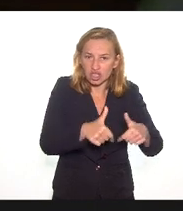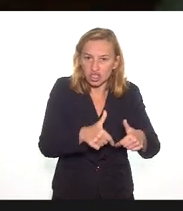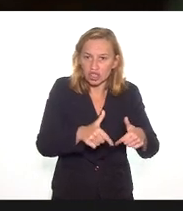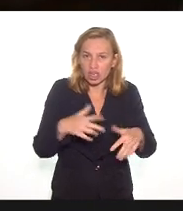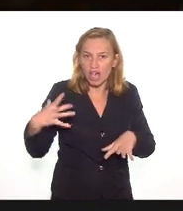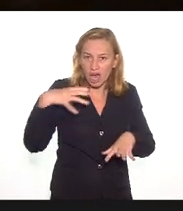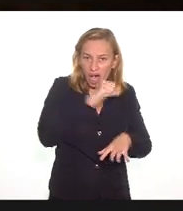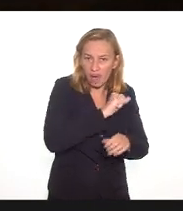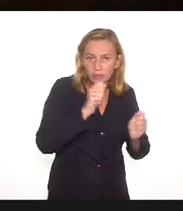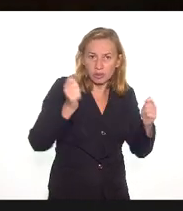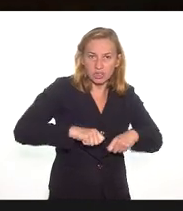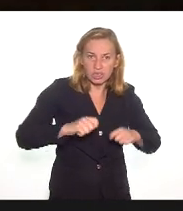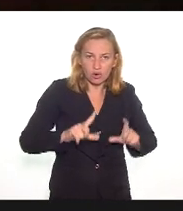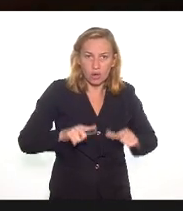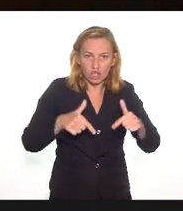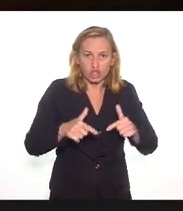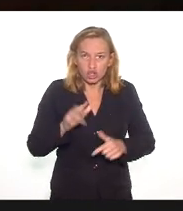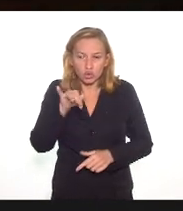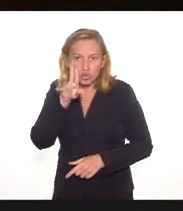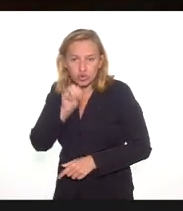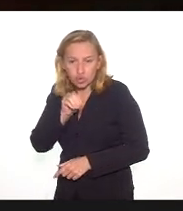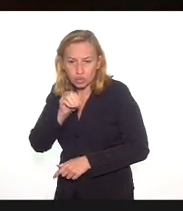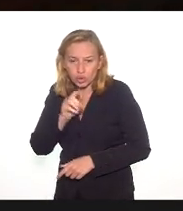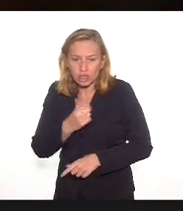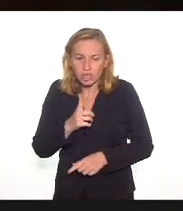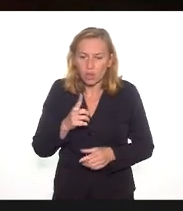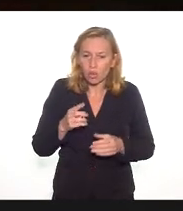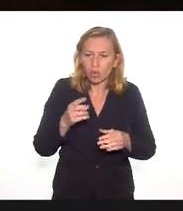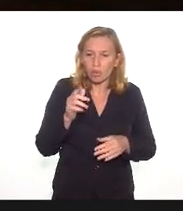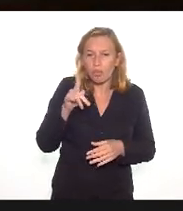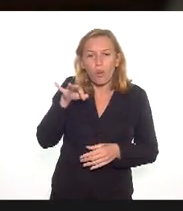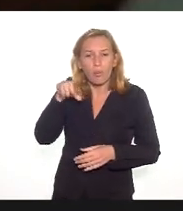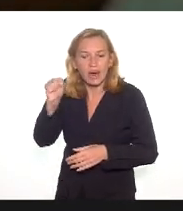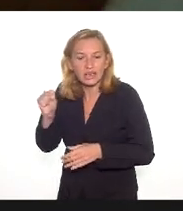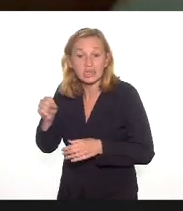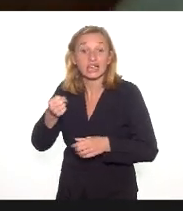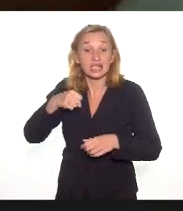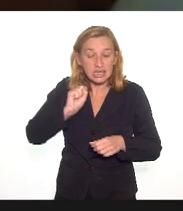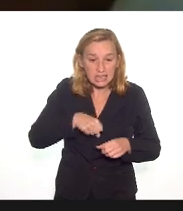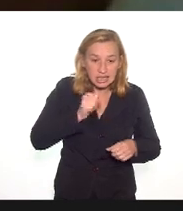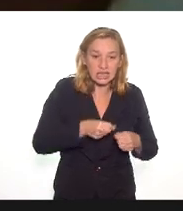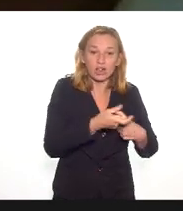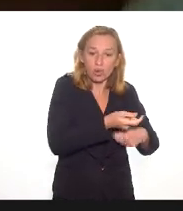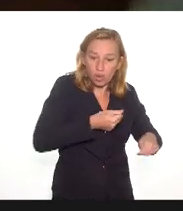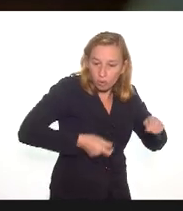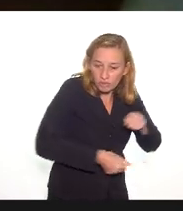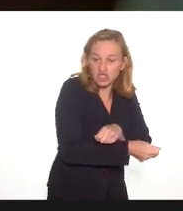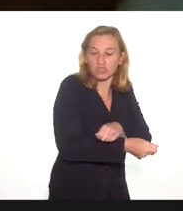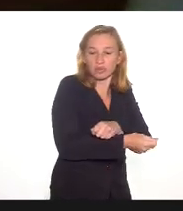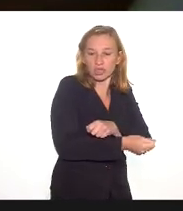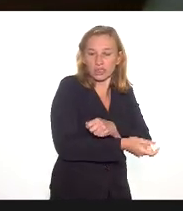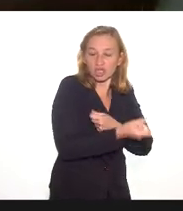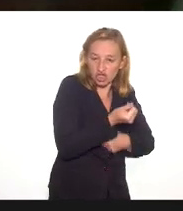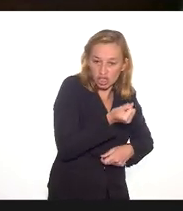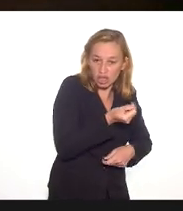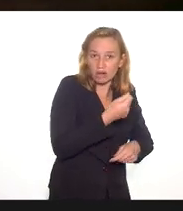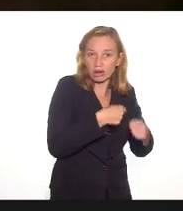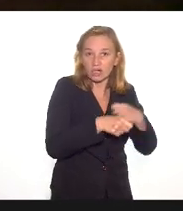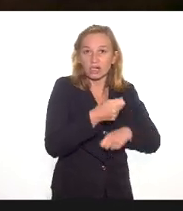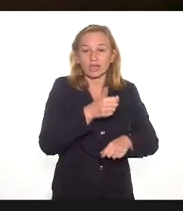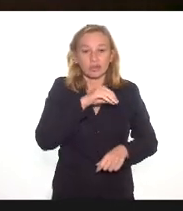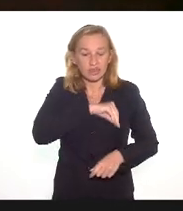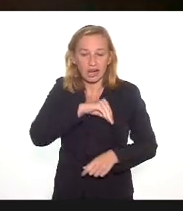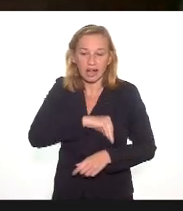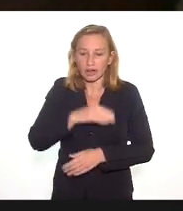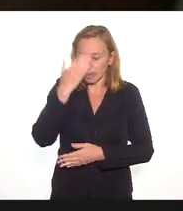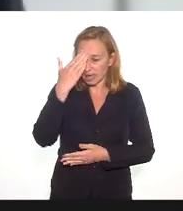a atuação do fundo, não como poupança, como investimento, que é o que gera emprego e renda. Obrigado, Luiz Paulo. Era tudo que eu tinha